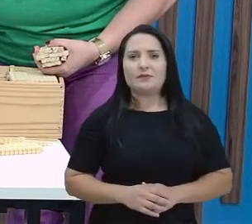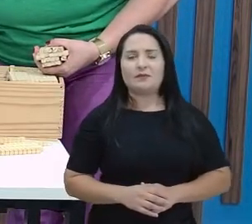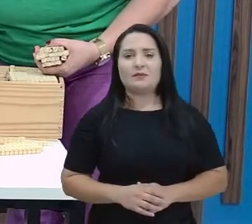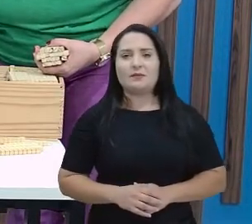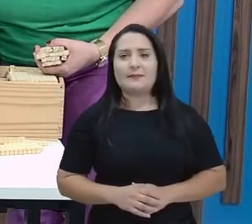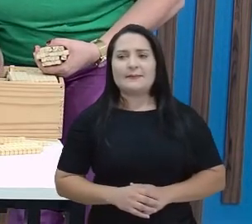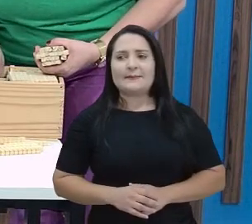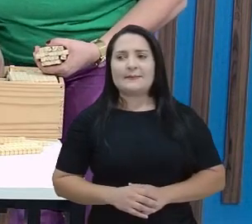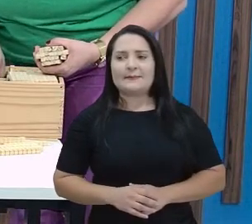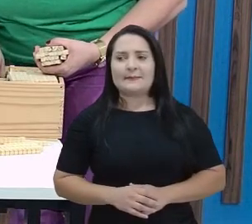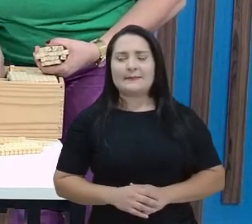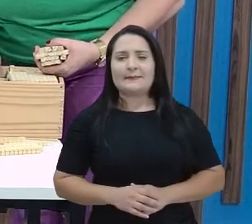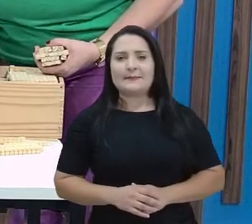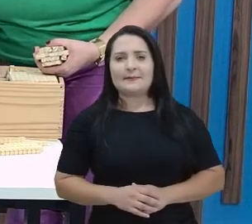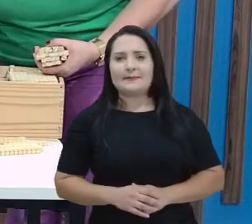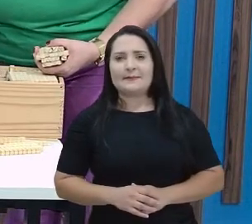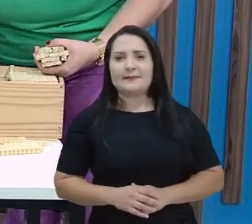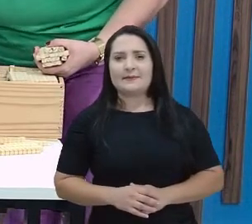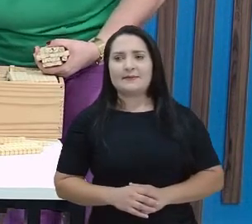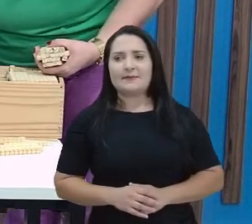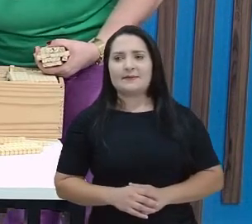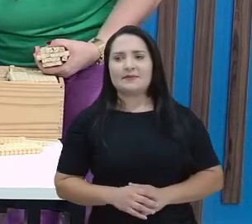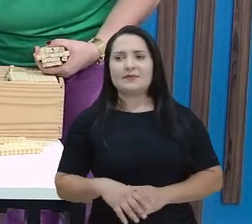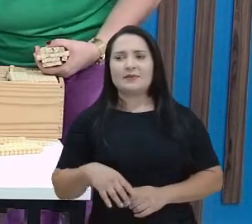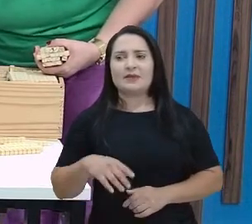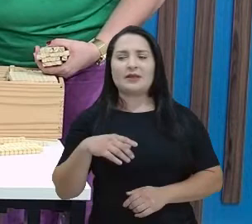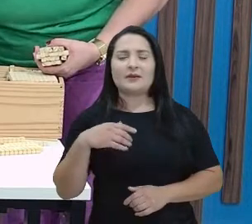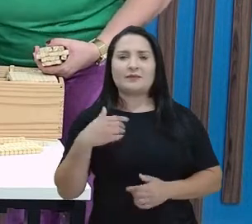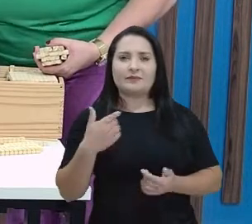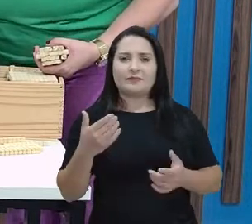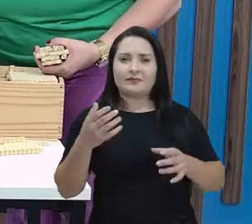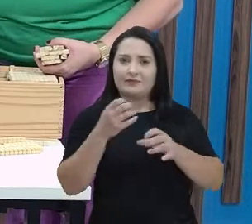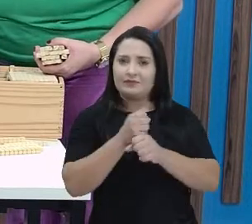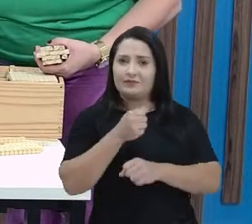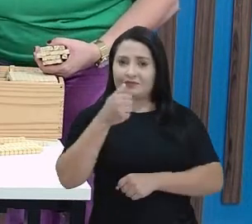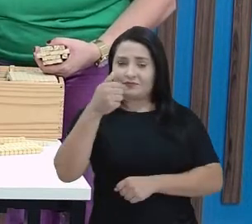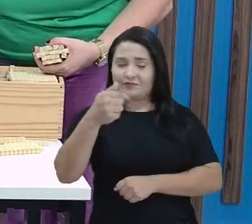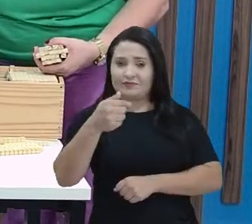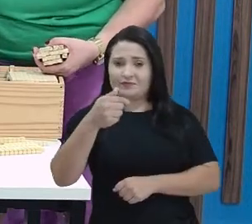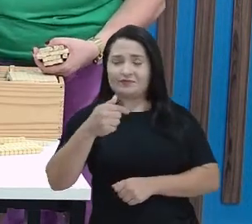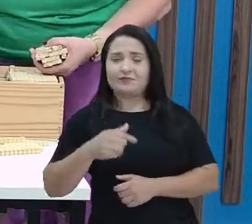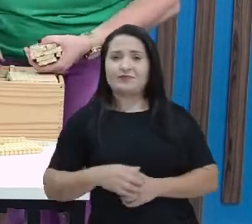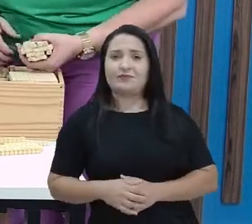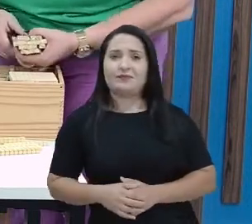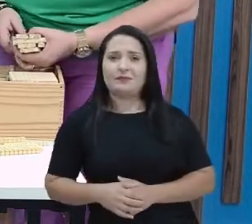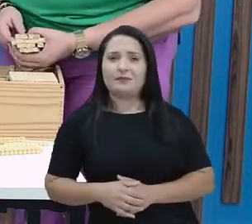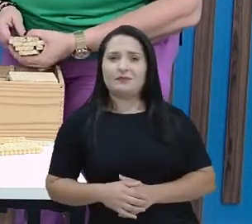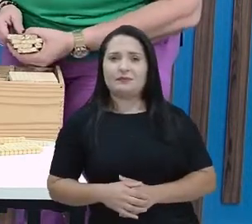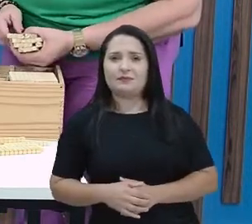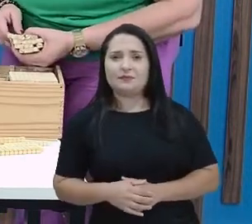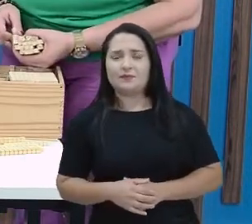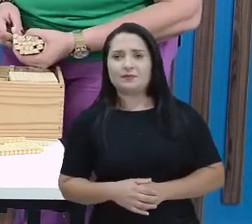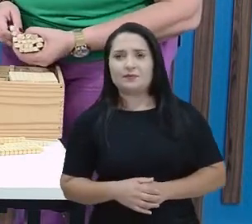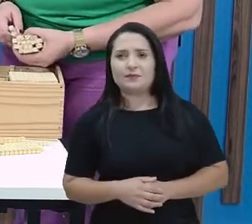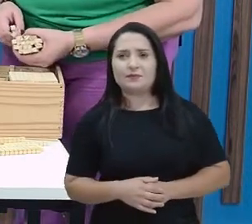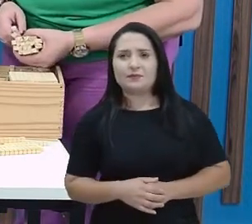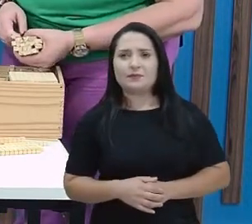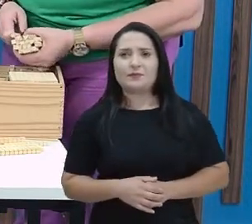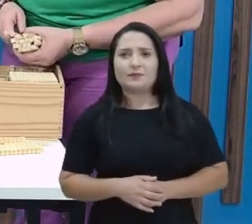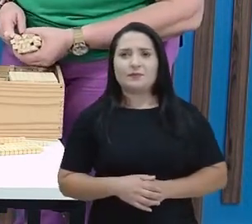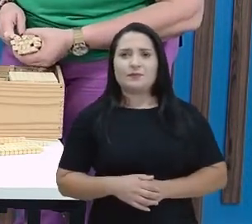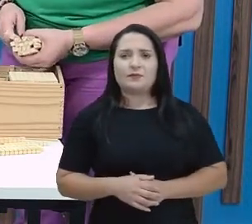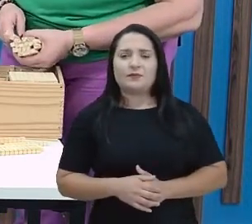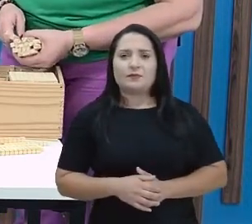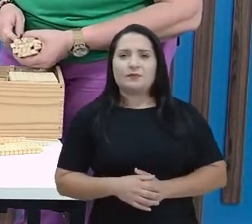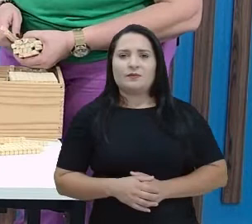4, 5. 5. 6, 7. Perfeito. 6, 7 unidades. Olha aqui.